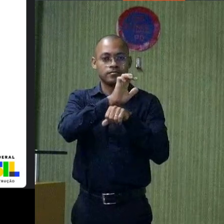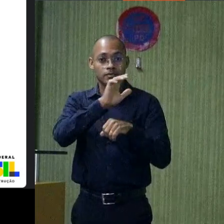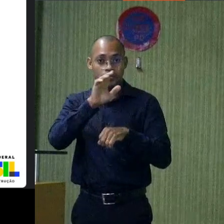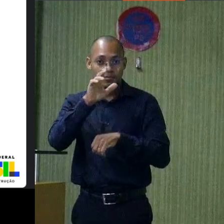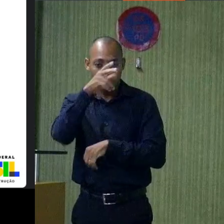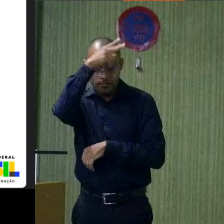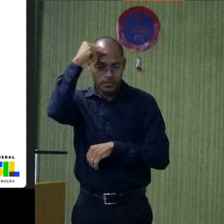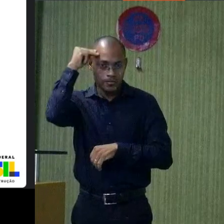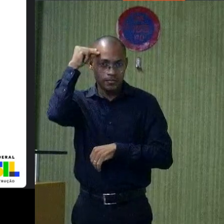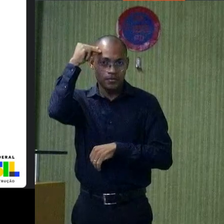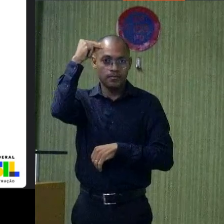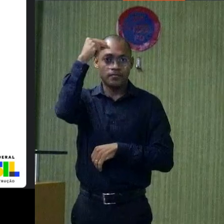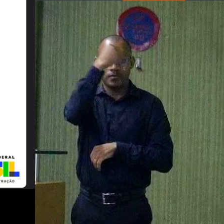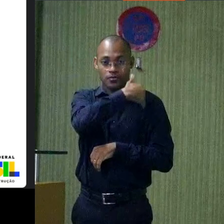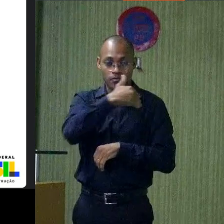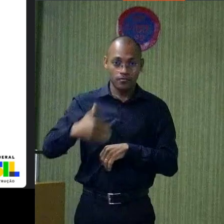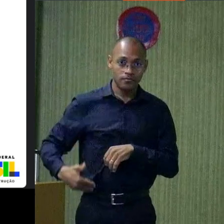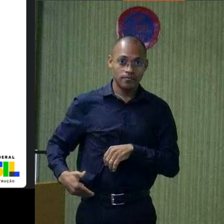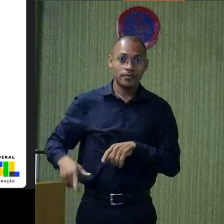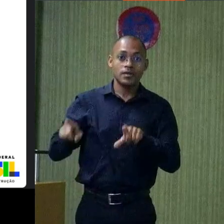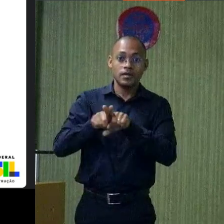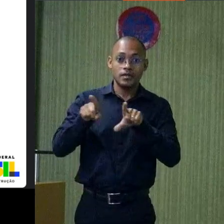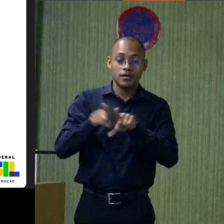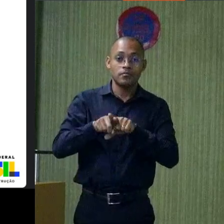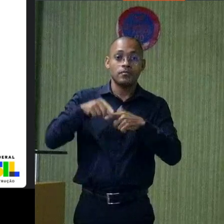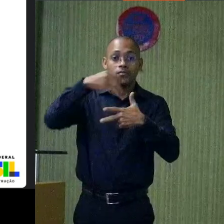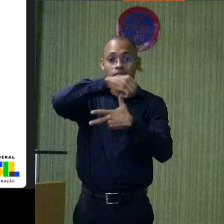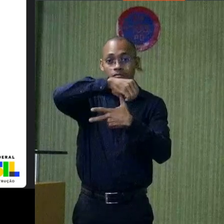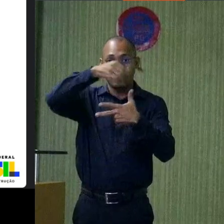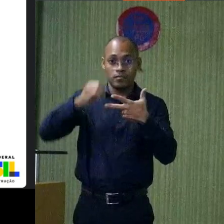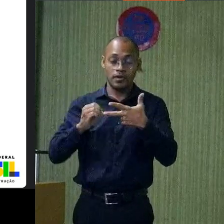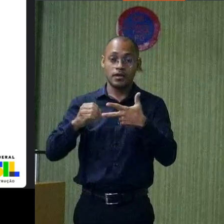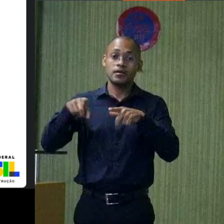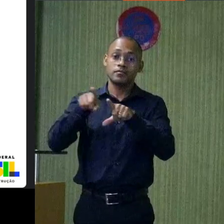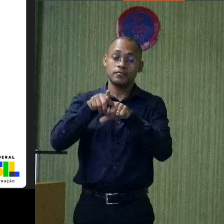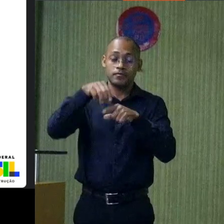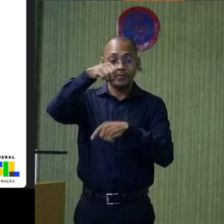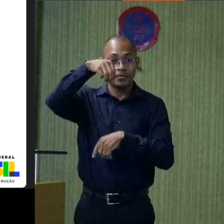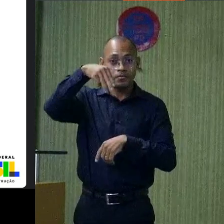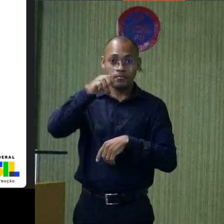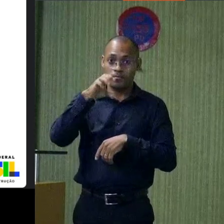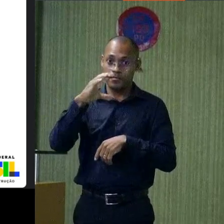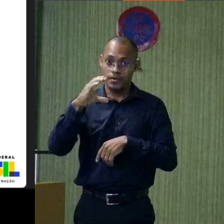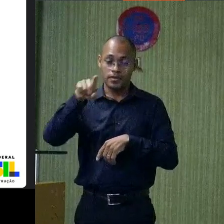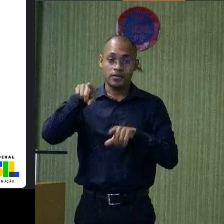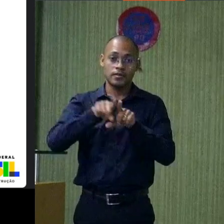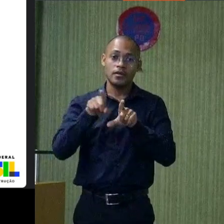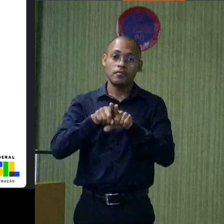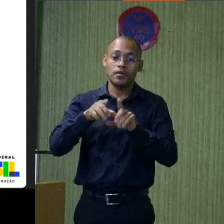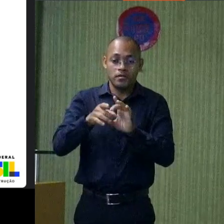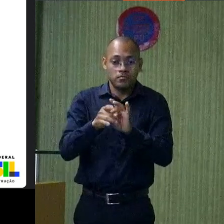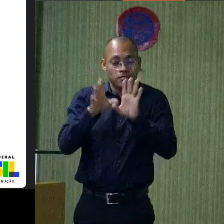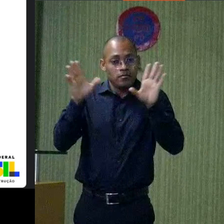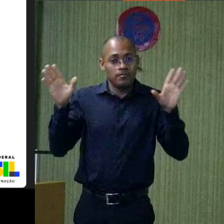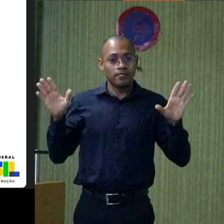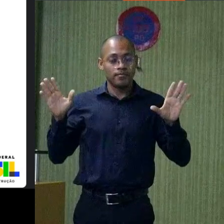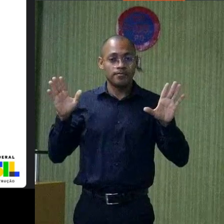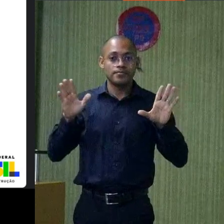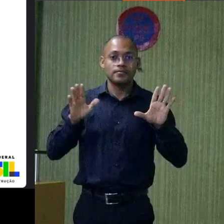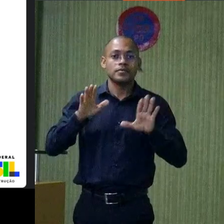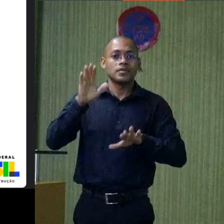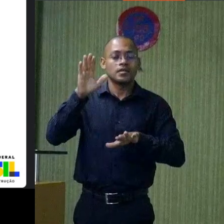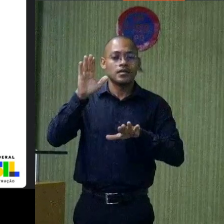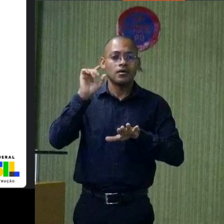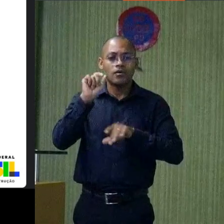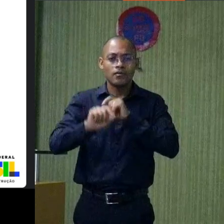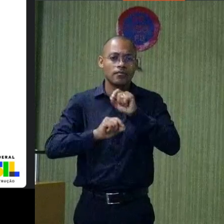de educação e o ato do MEC disporá sobre a composição do fórum né Eh entendido aí como Instância